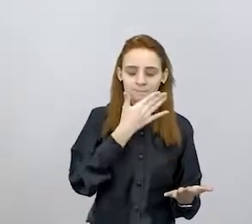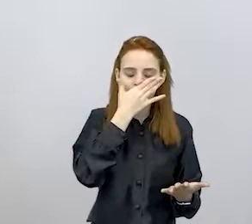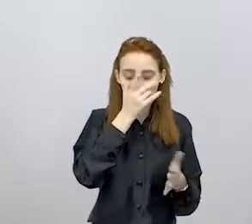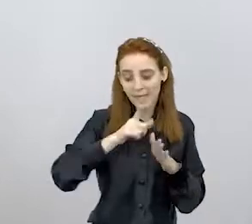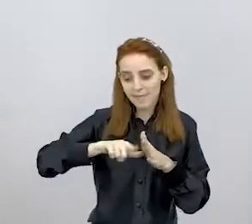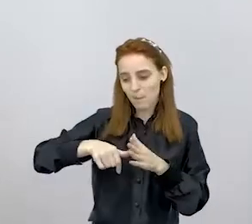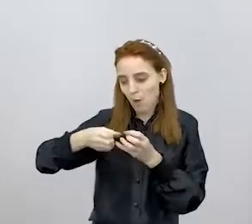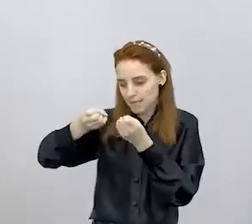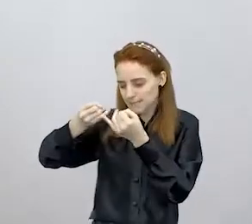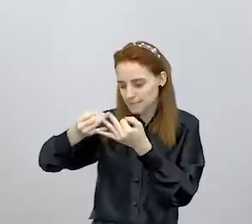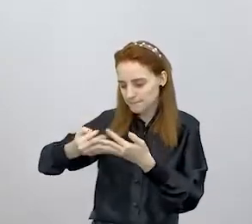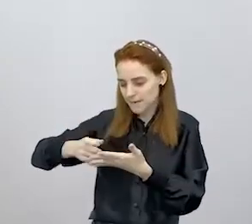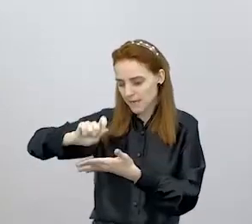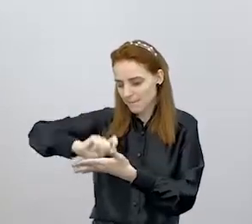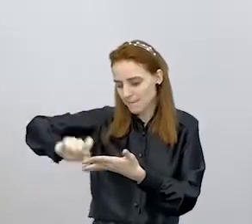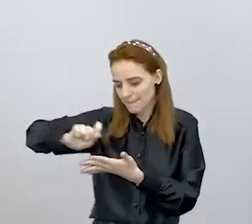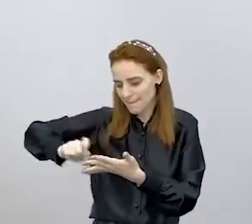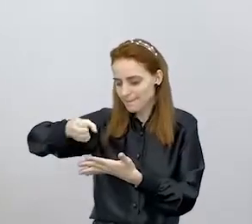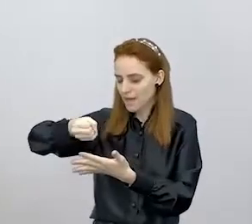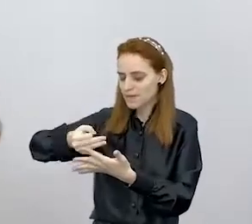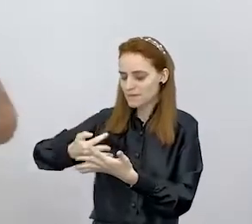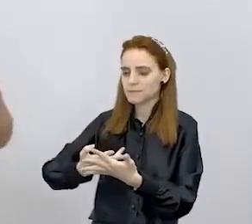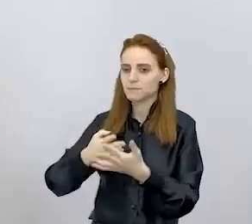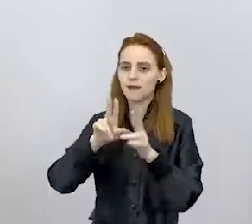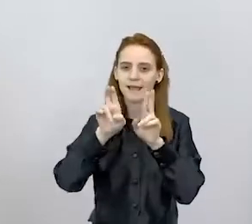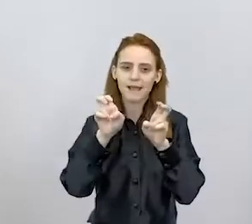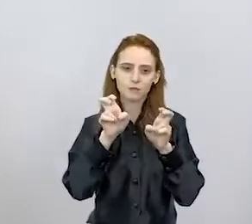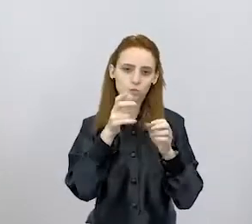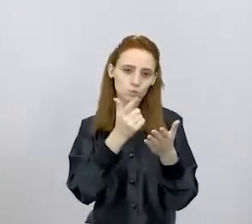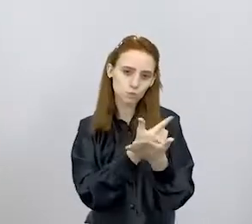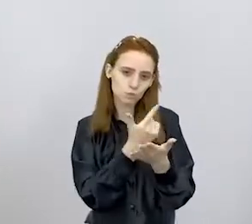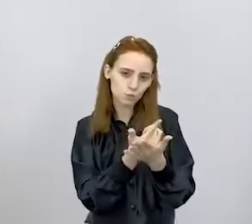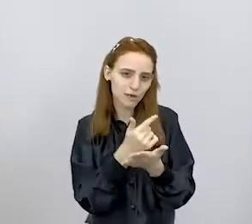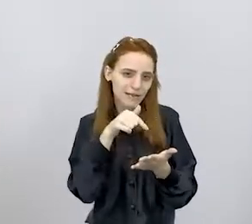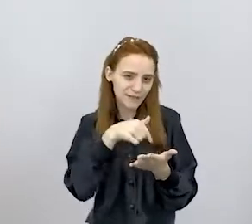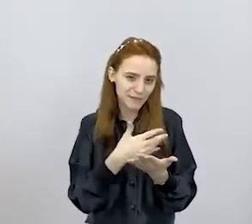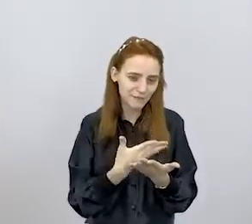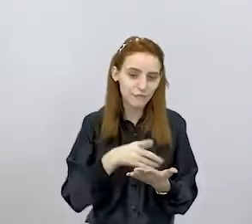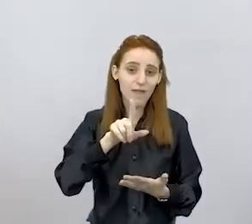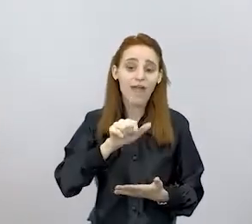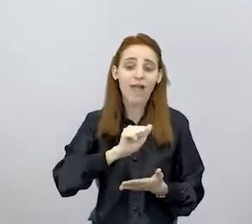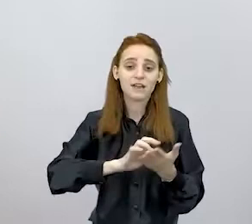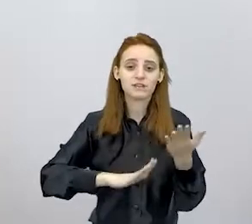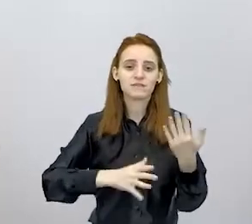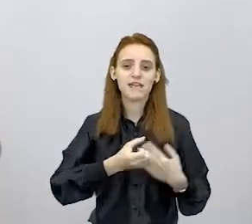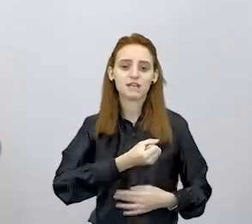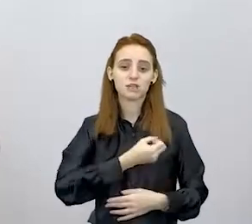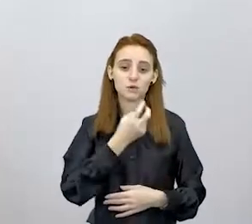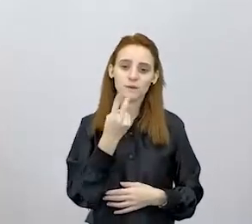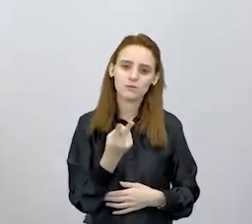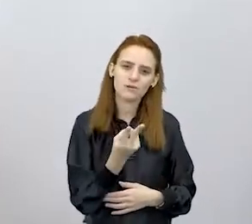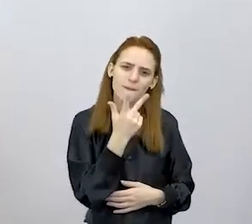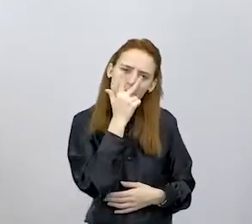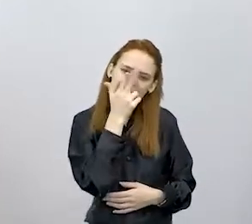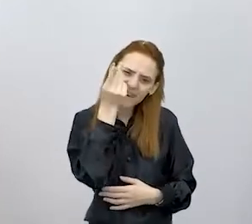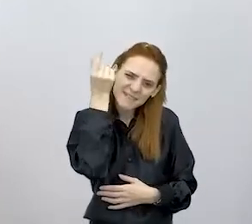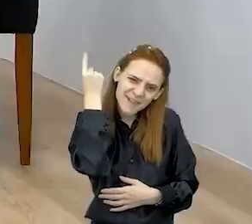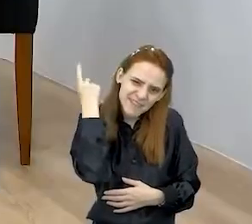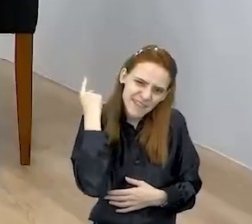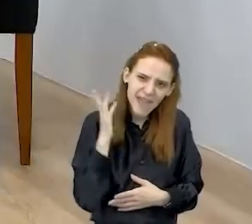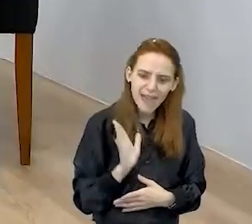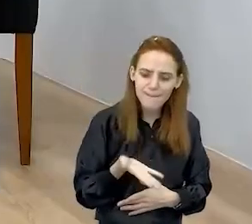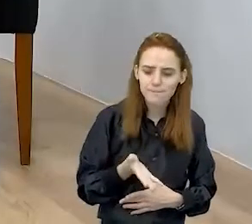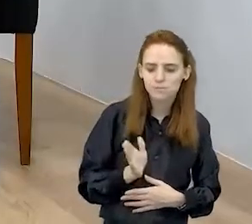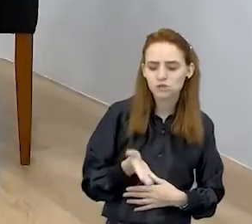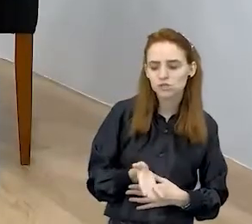uma resenha. Explicamos o que era a resenha, falamos sobre tudo isso. Ou seja, essa foi a nossa atividade 2. Caramba, parece que faz tanto tempo, né?